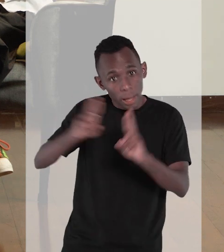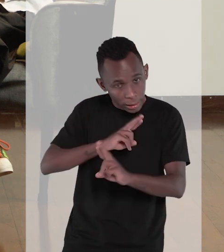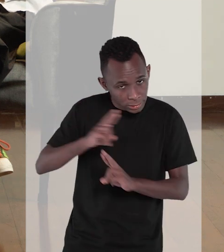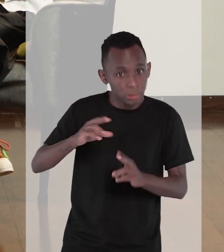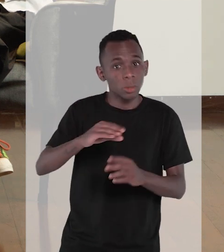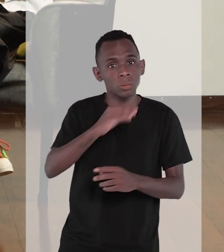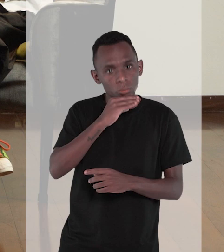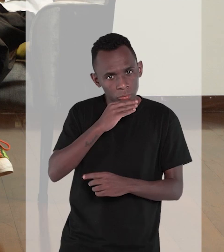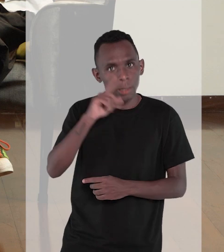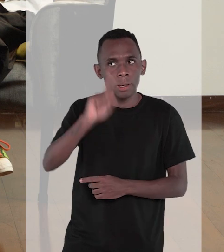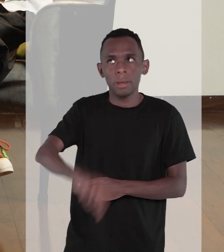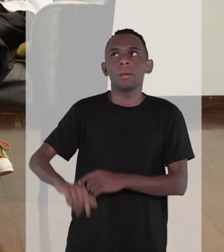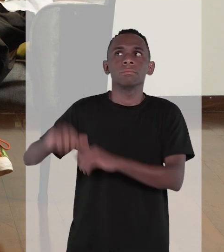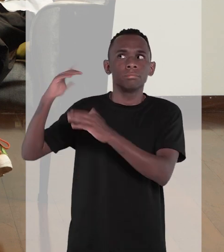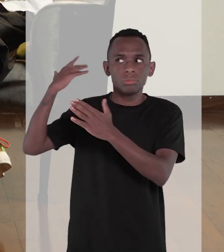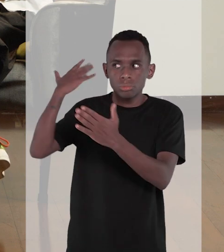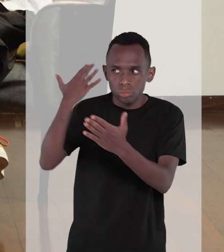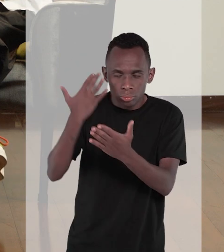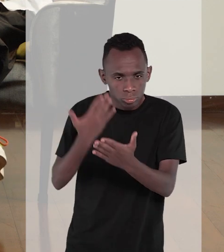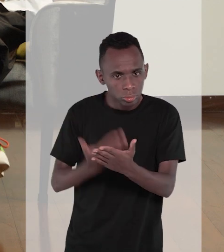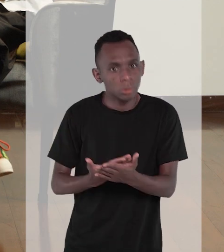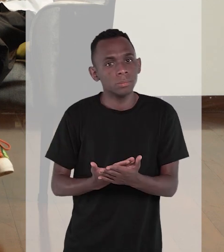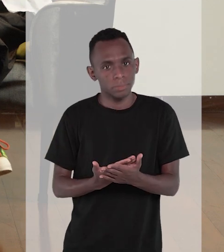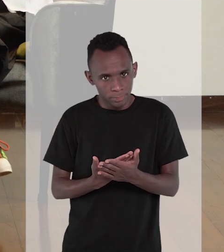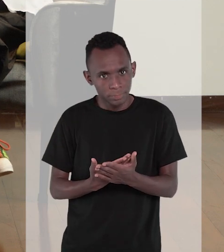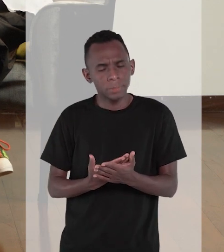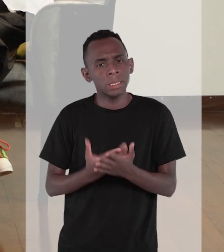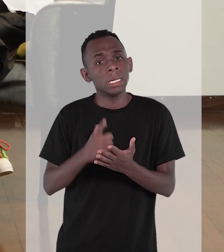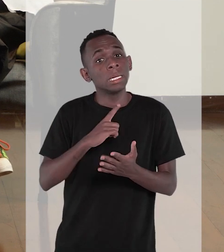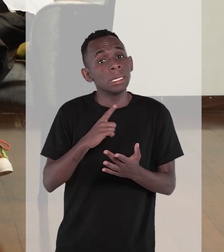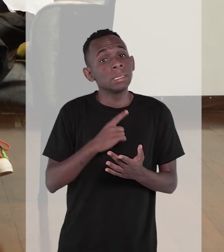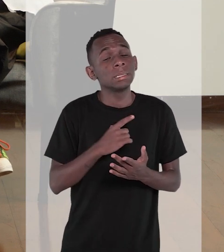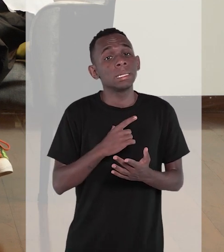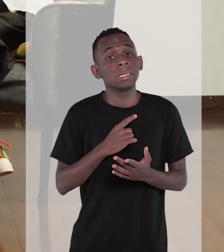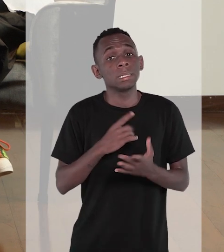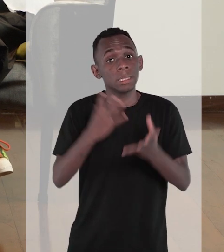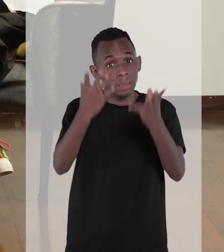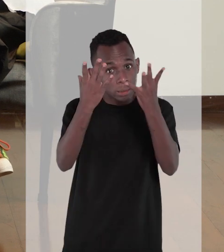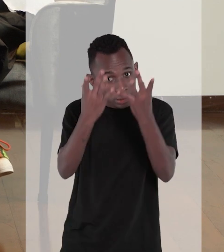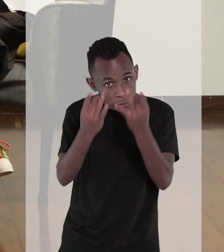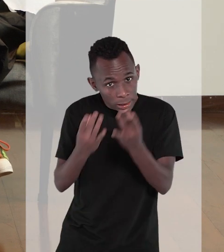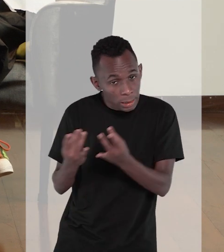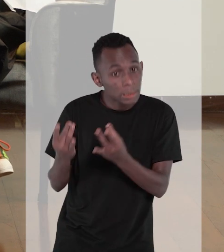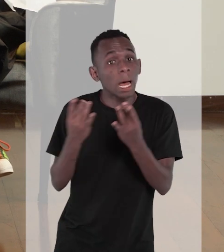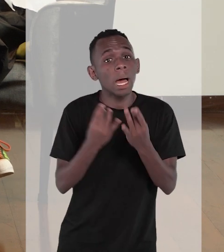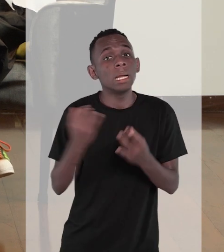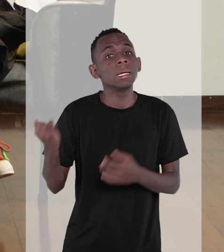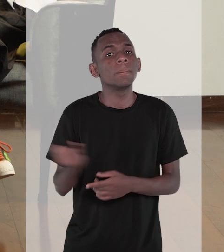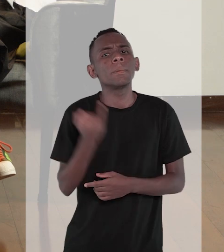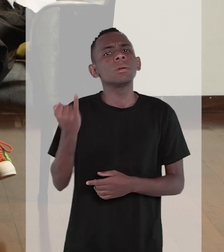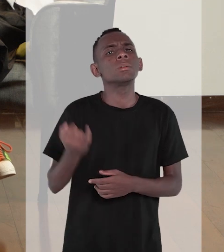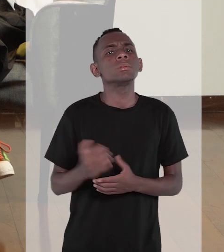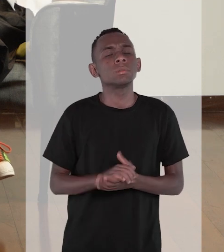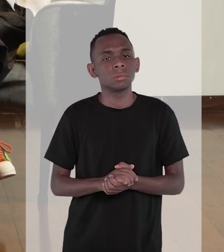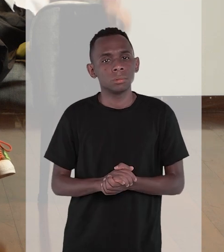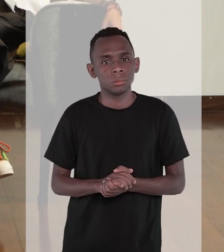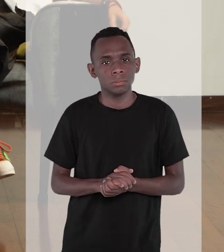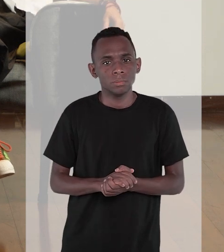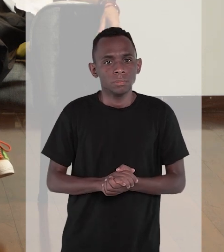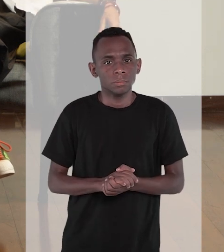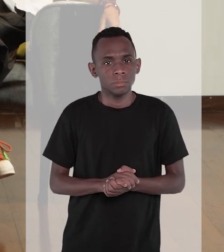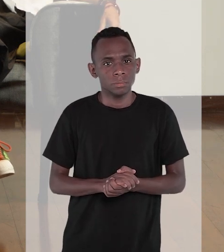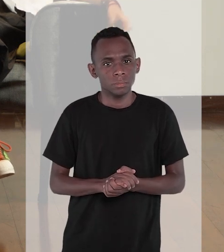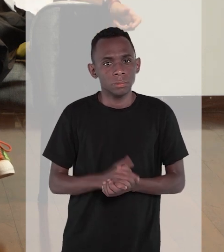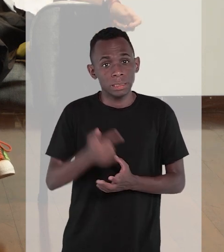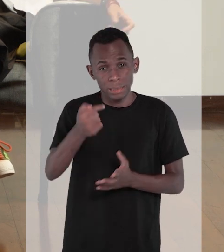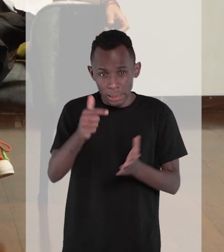doido. Num difícil... Antologia, Antologia, né? do Drummond. É antologia que tem um detalhe que eu acho isso é importante. maravilhoso. Só um